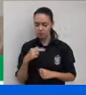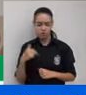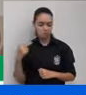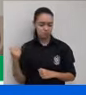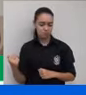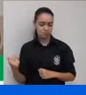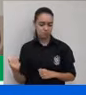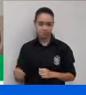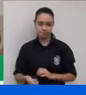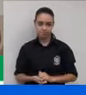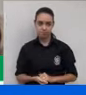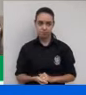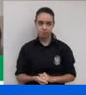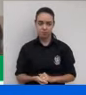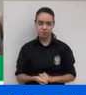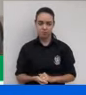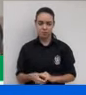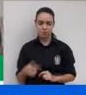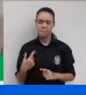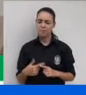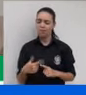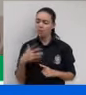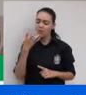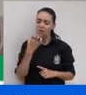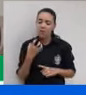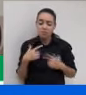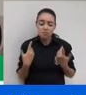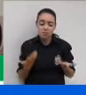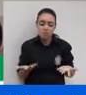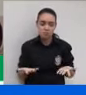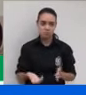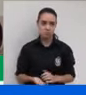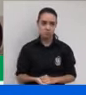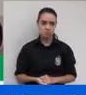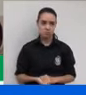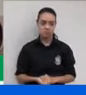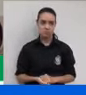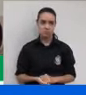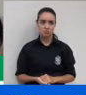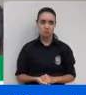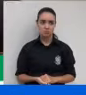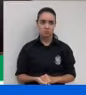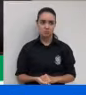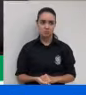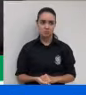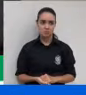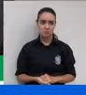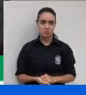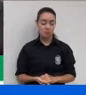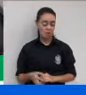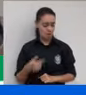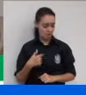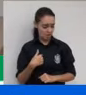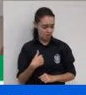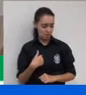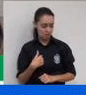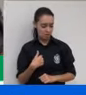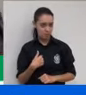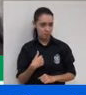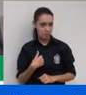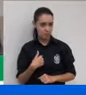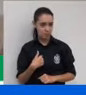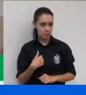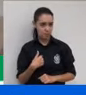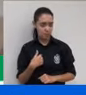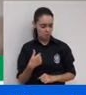não por que que eu vou ter raiva e vai ser eu